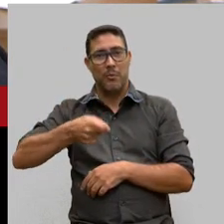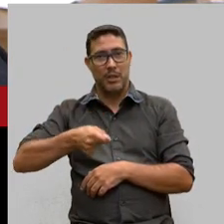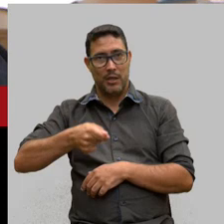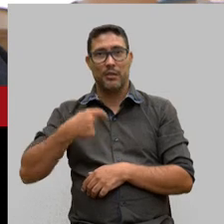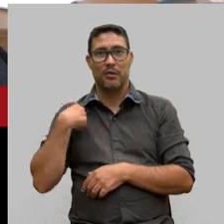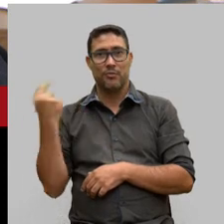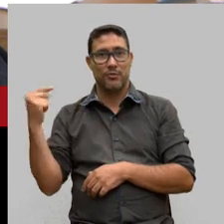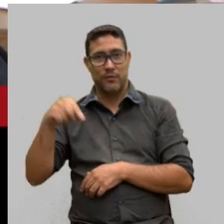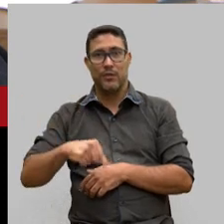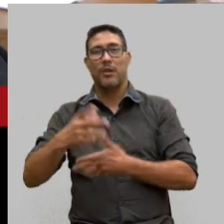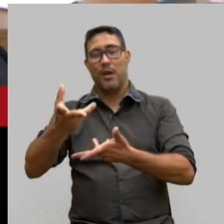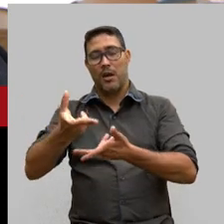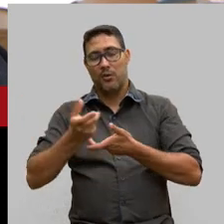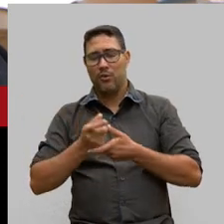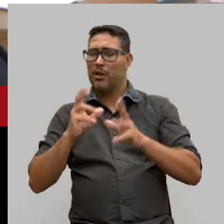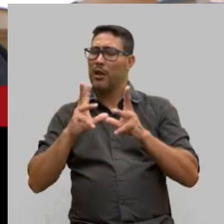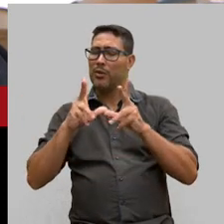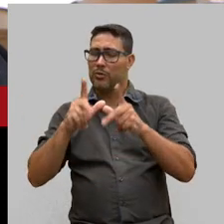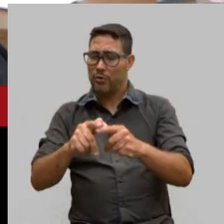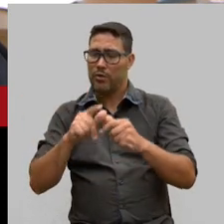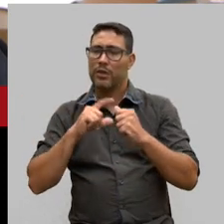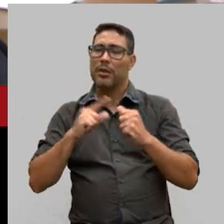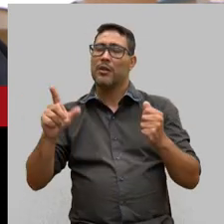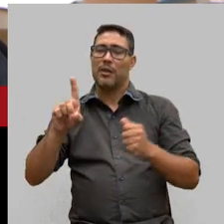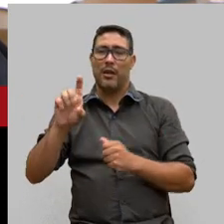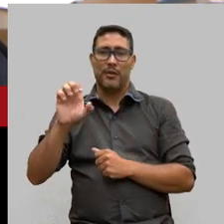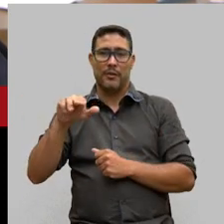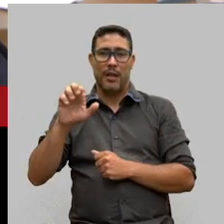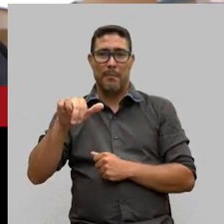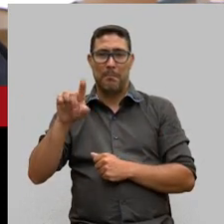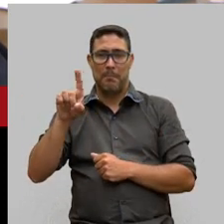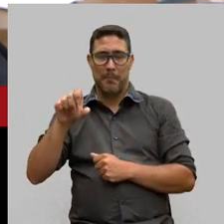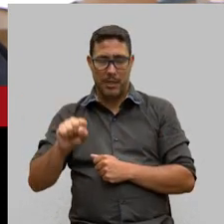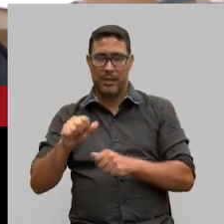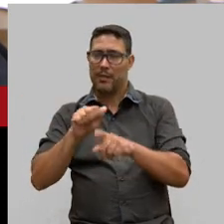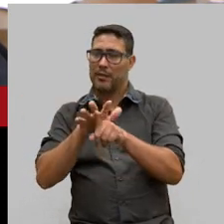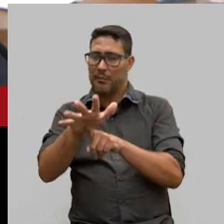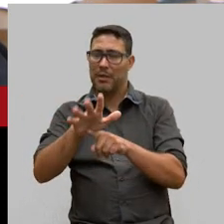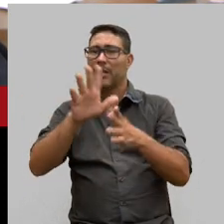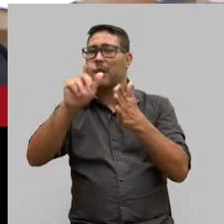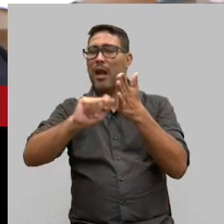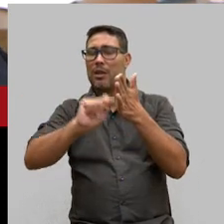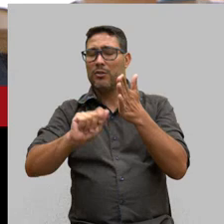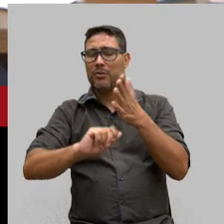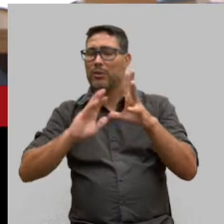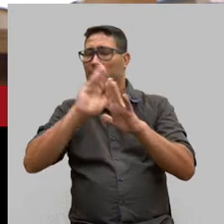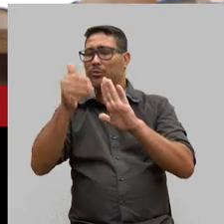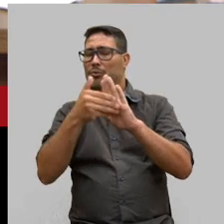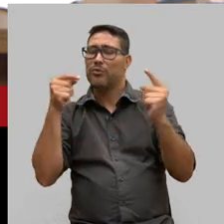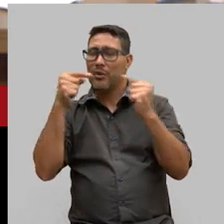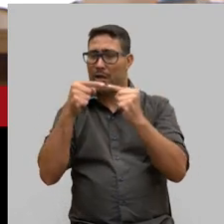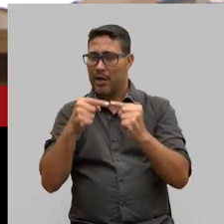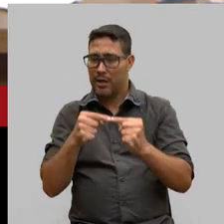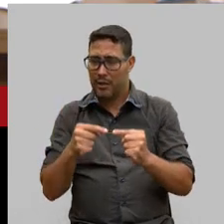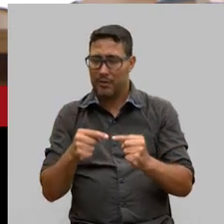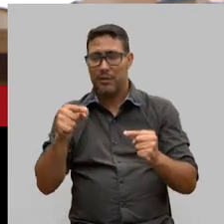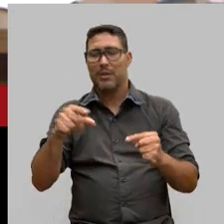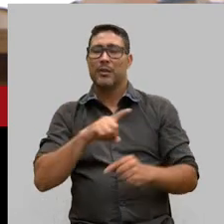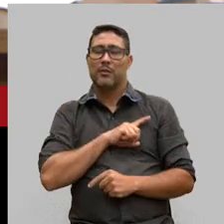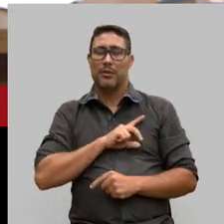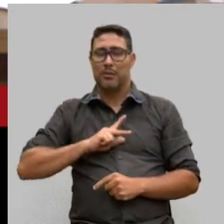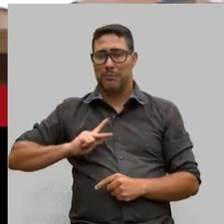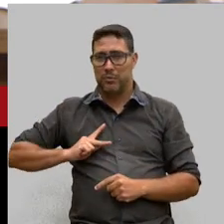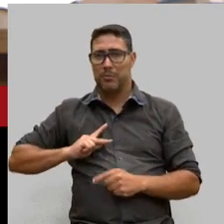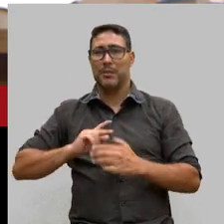acolher todas as demandas anotar aquilo né Eh que seja possível paraa atuação da Defensoria da rede de proteção